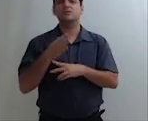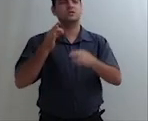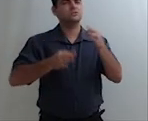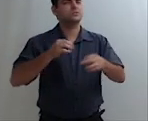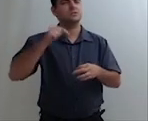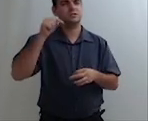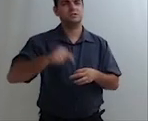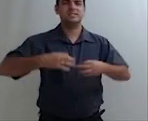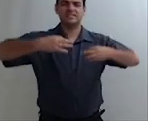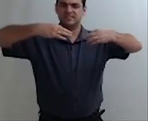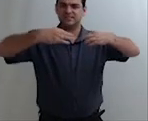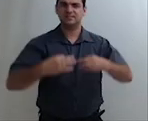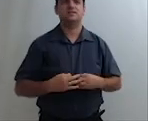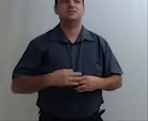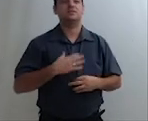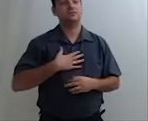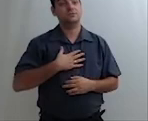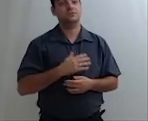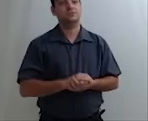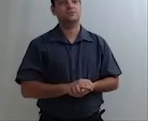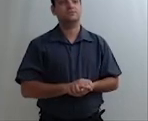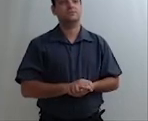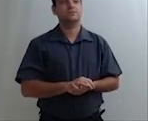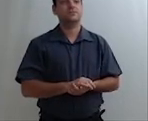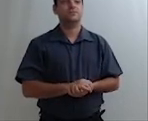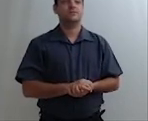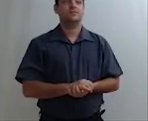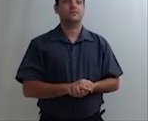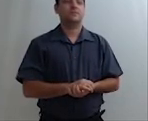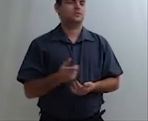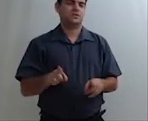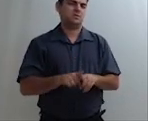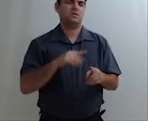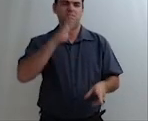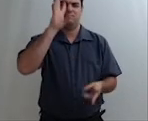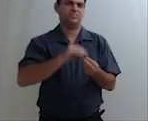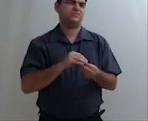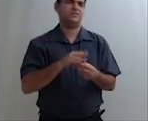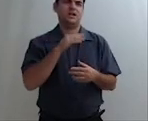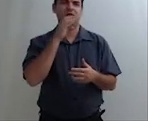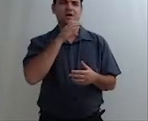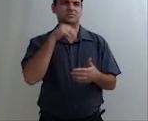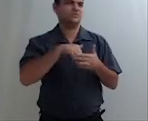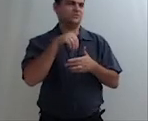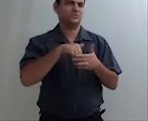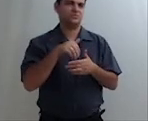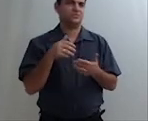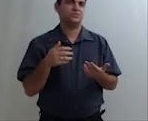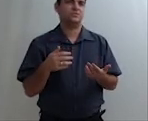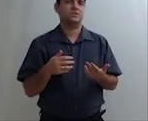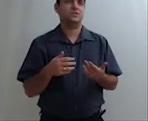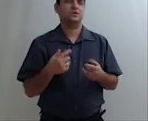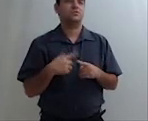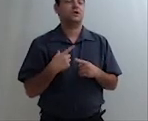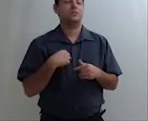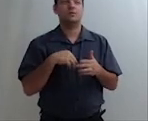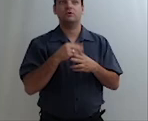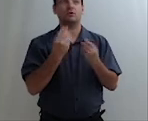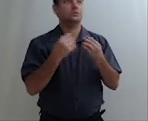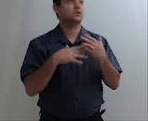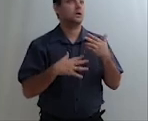Justiça bem o o o eu vou fazer um resumo muito informal meu voto é extenso e estará à